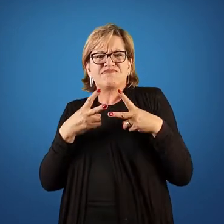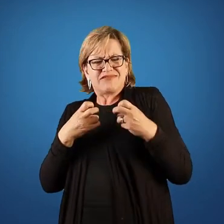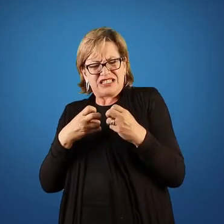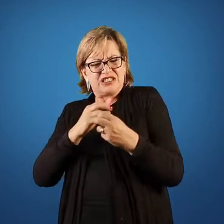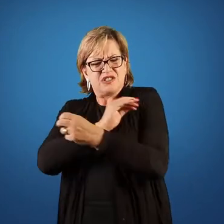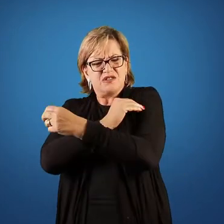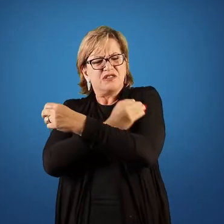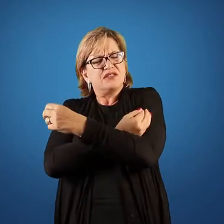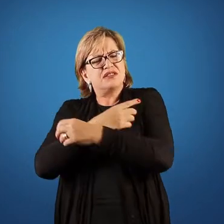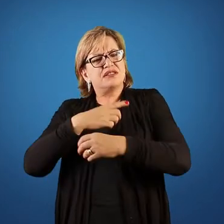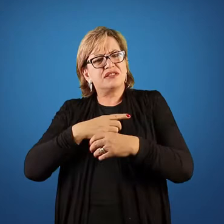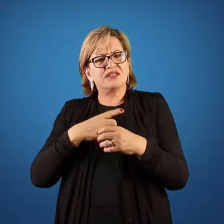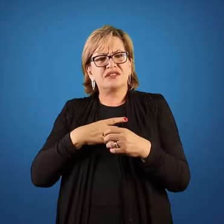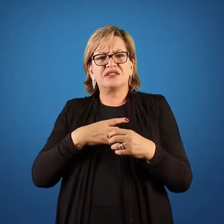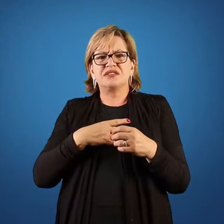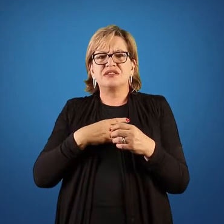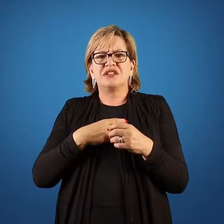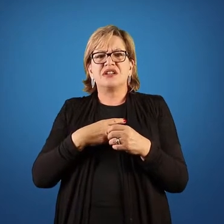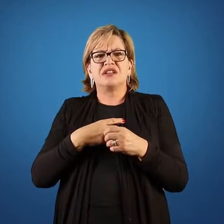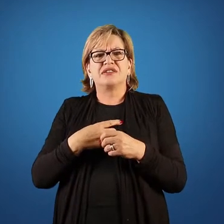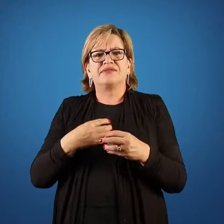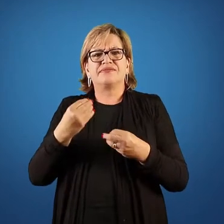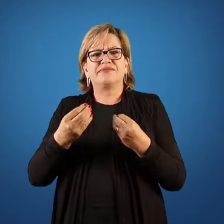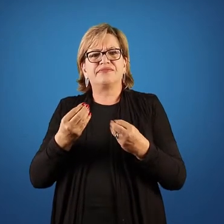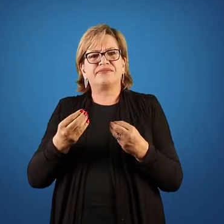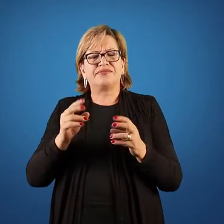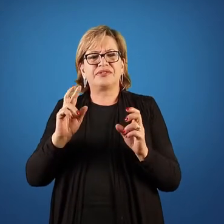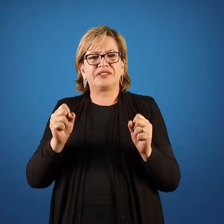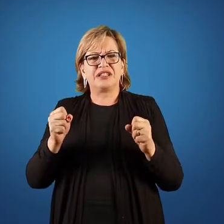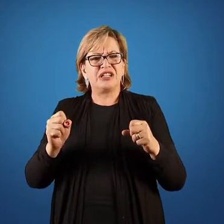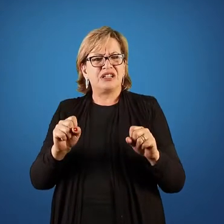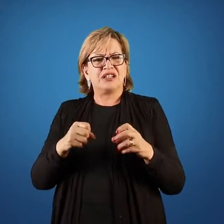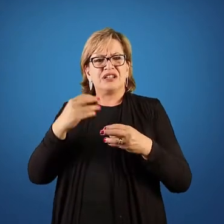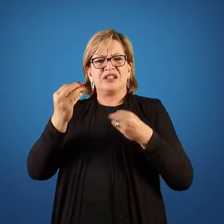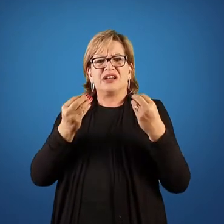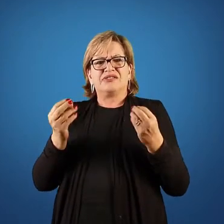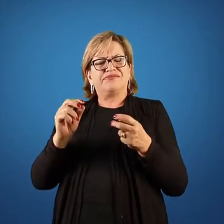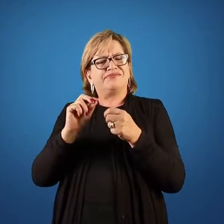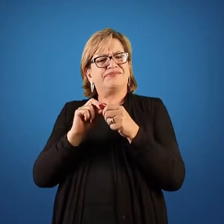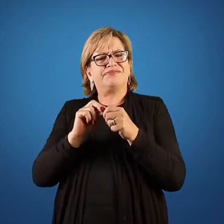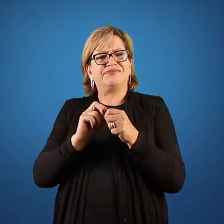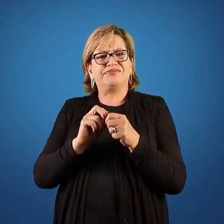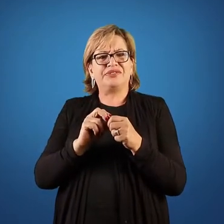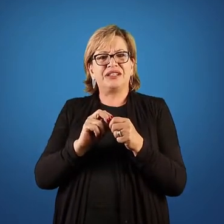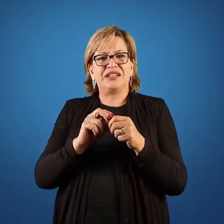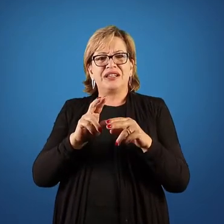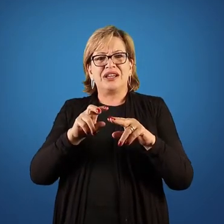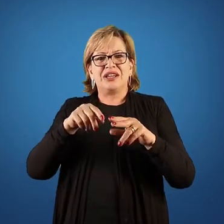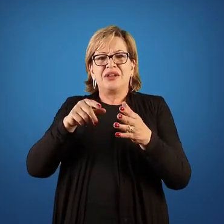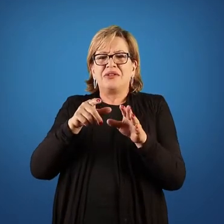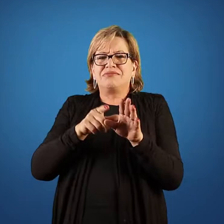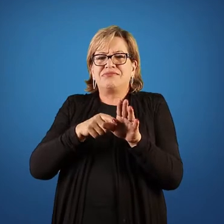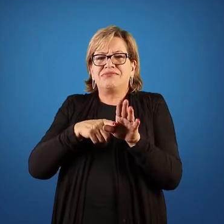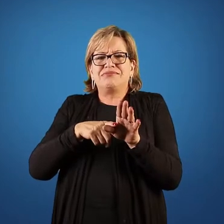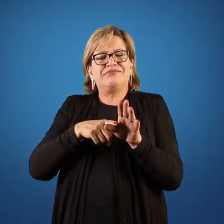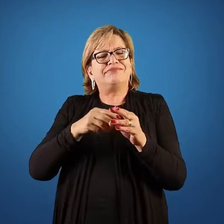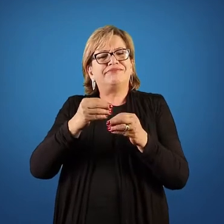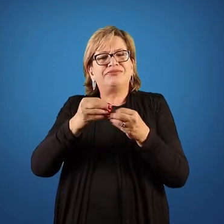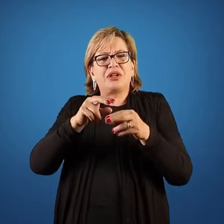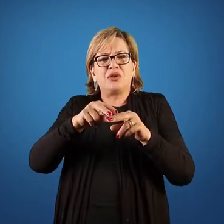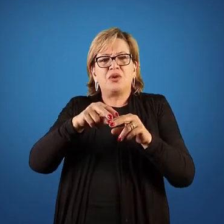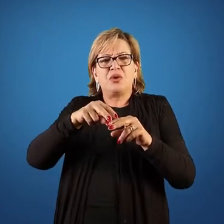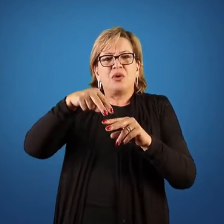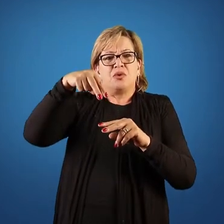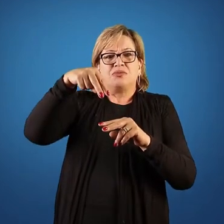tem força e consegue sustentar o peso do corpo pela força dos braços, pode tirar devagarinho o